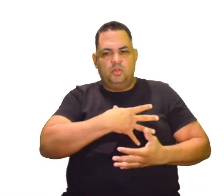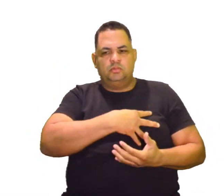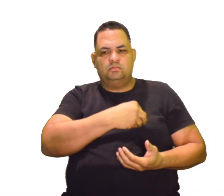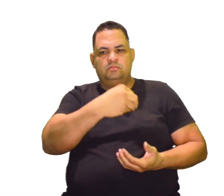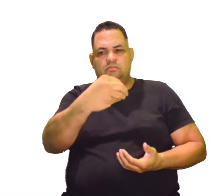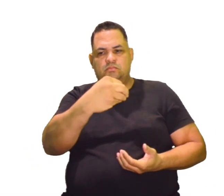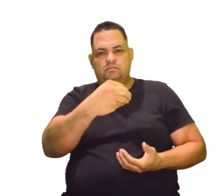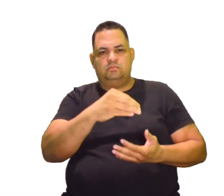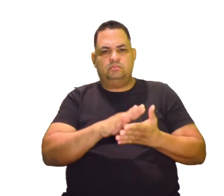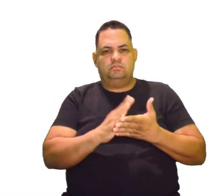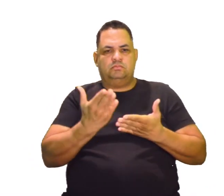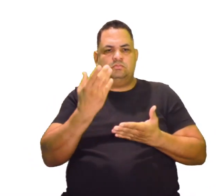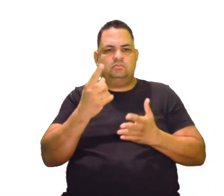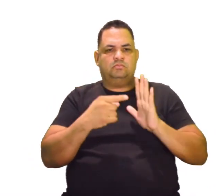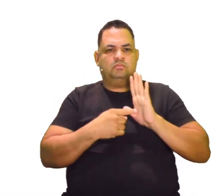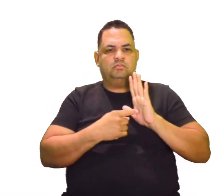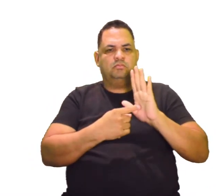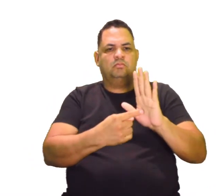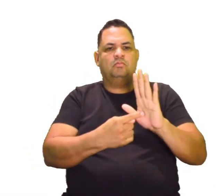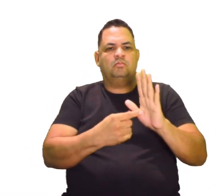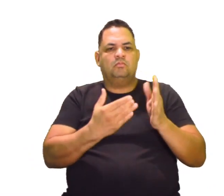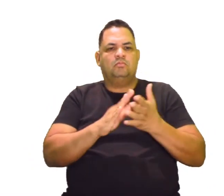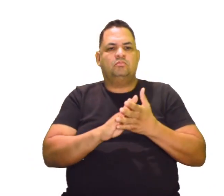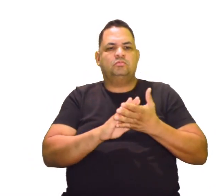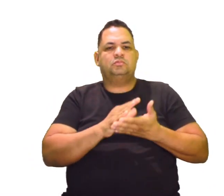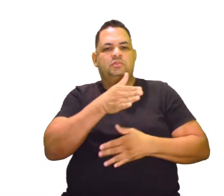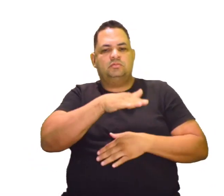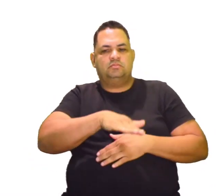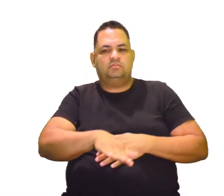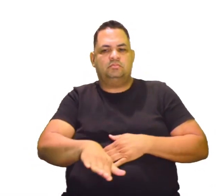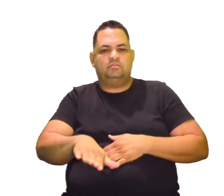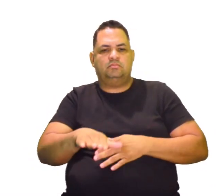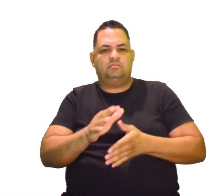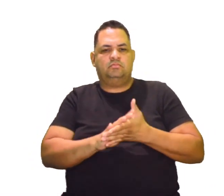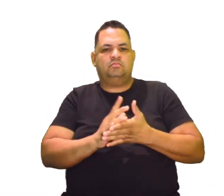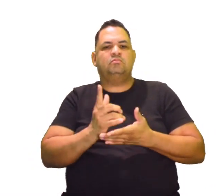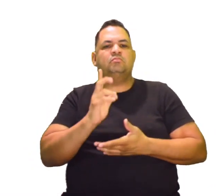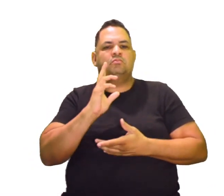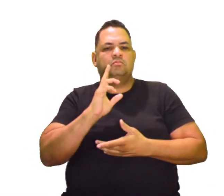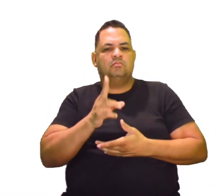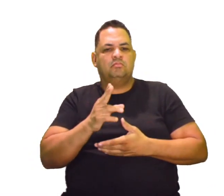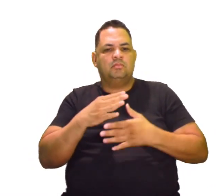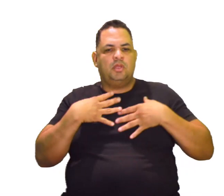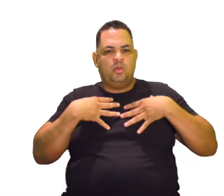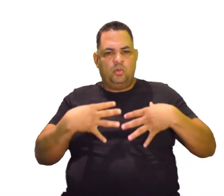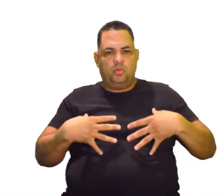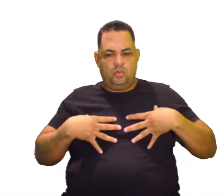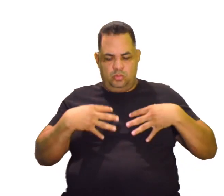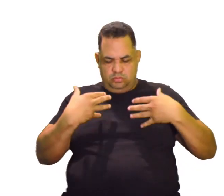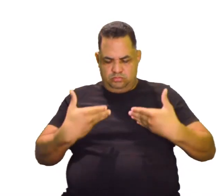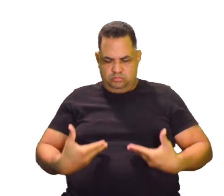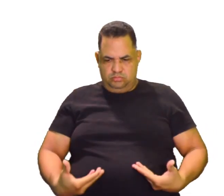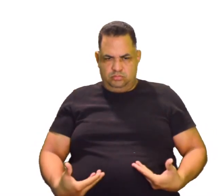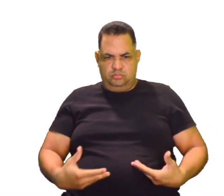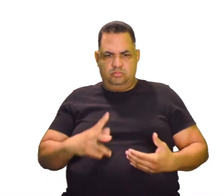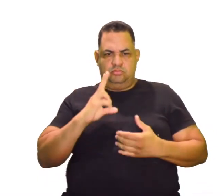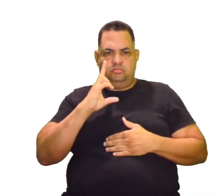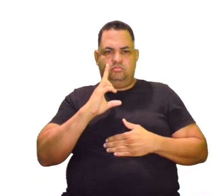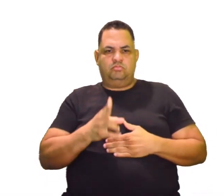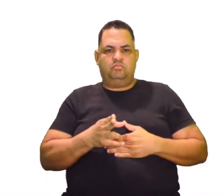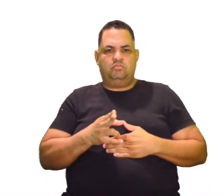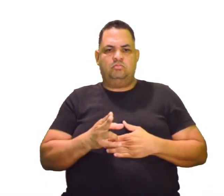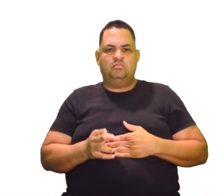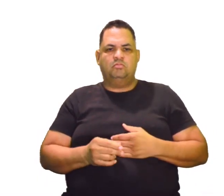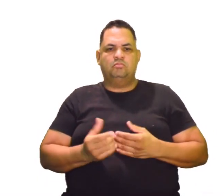tinham, como eles representavam aí crianças, né? Com a mesma estrutura do corpo do adulto,